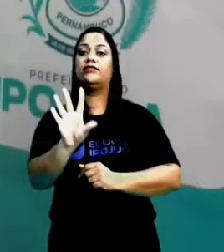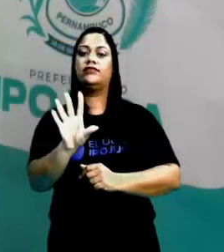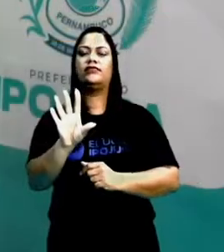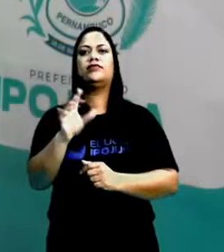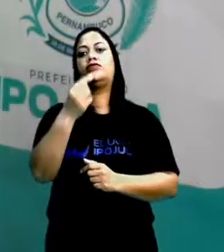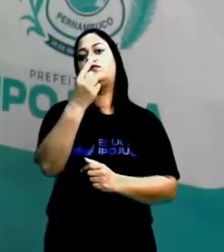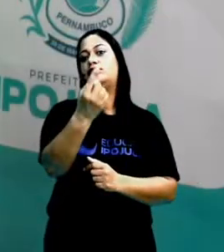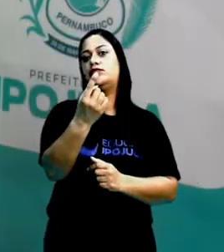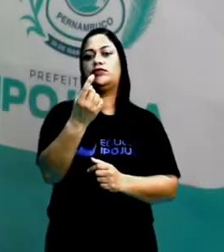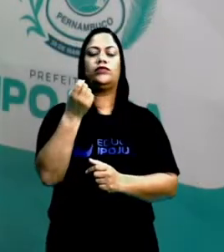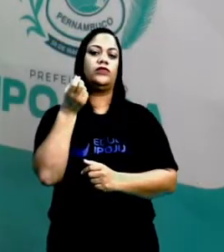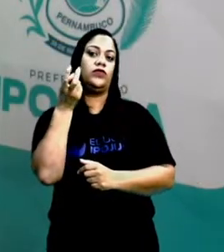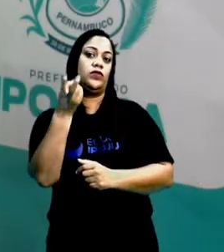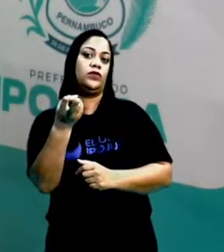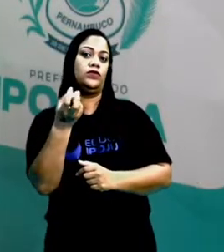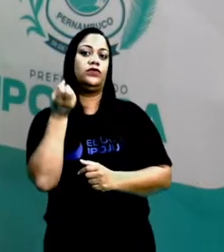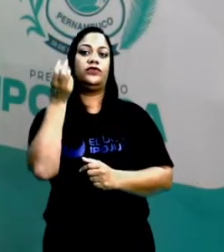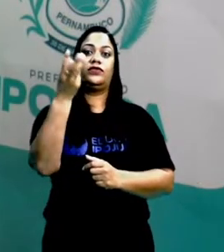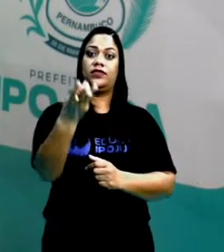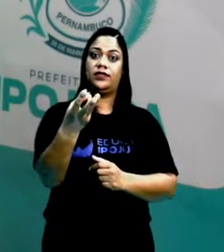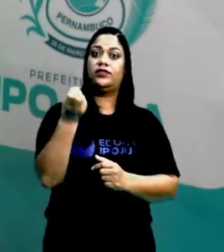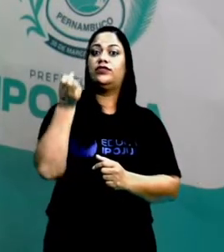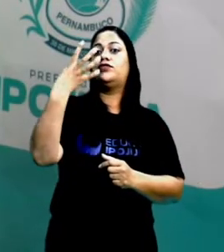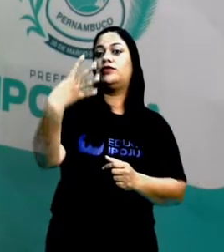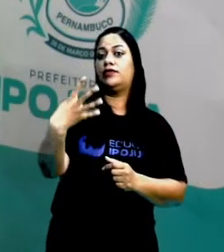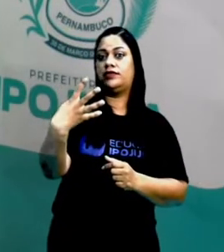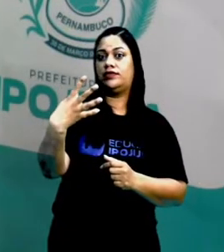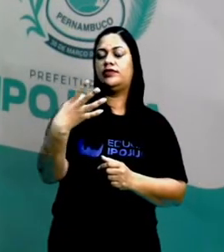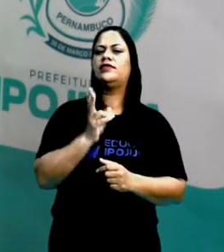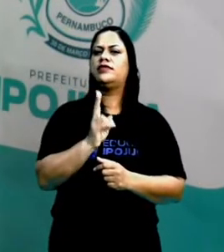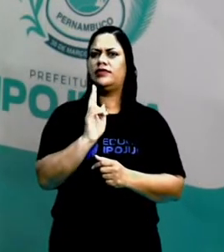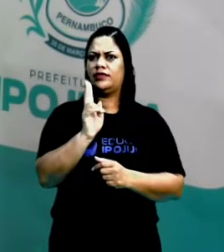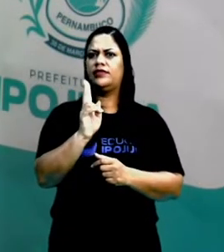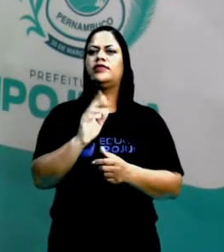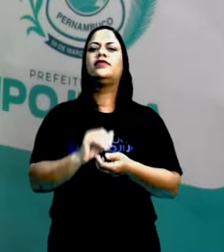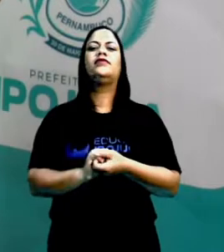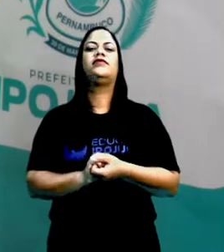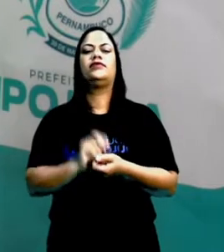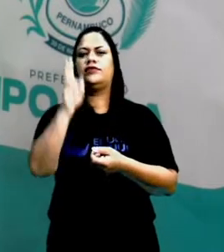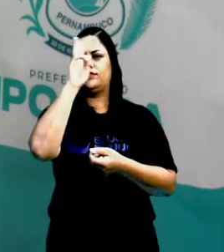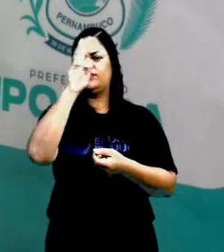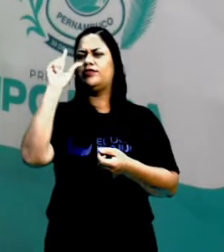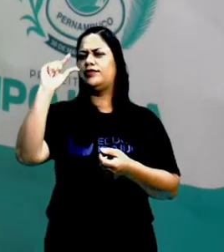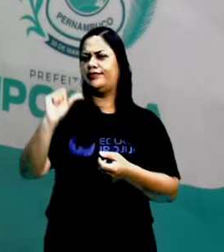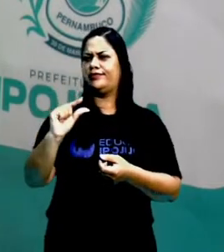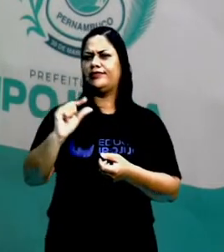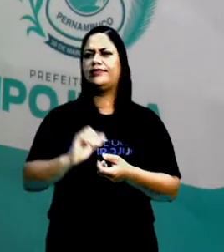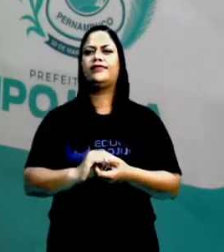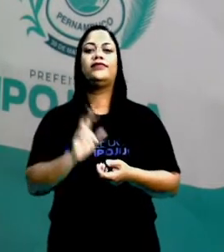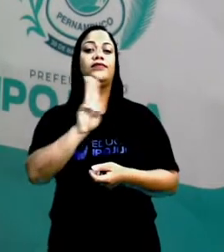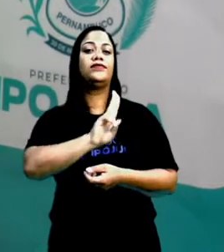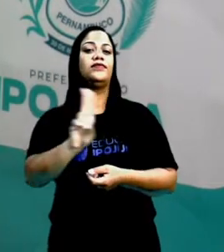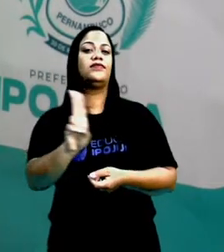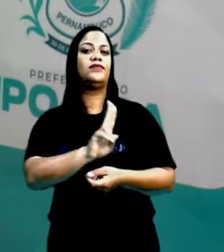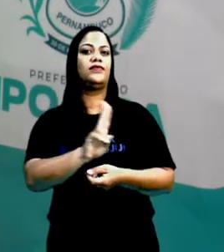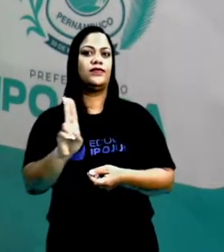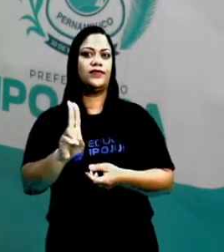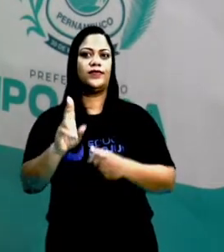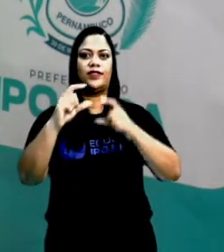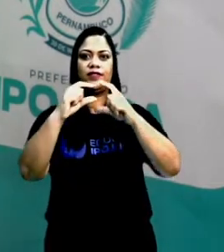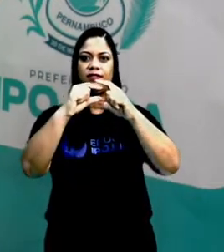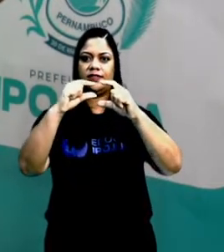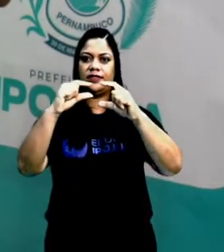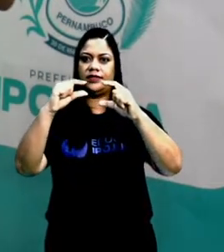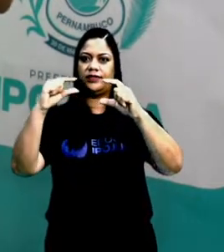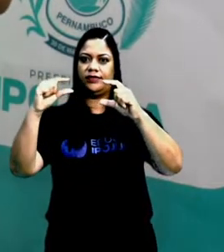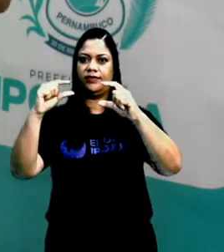só tem um, tem uns que tem 2, 3, né? Geralmente são historinhas curtas mesmo. O nome tirinha